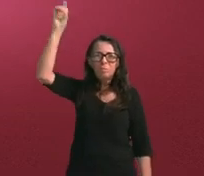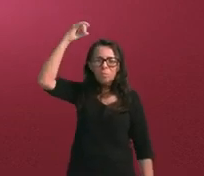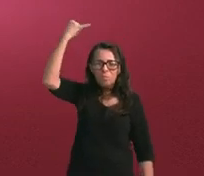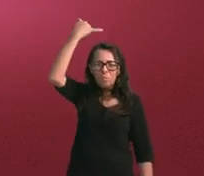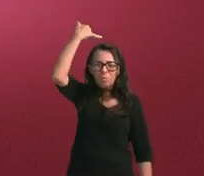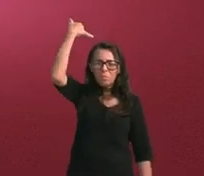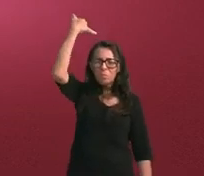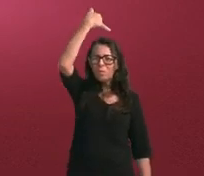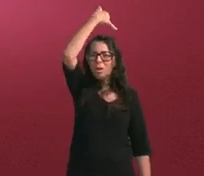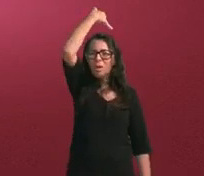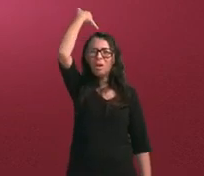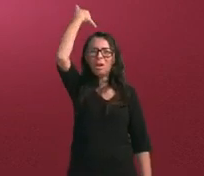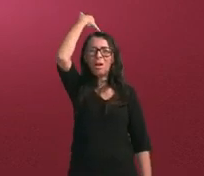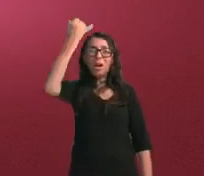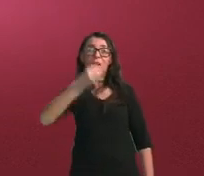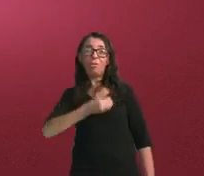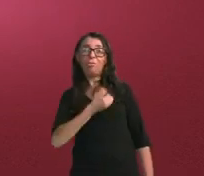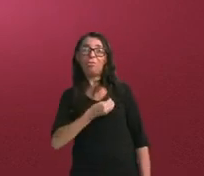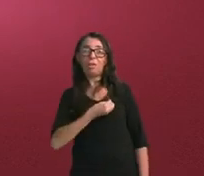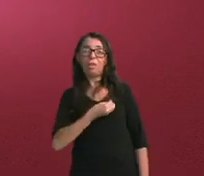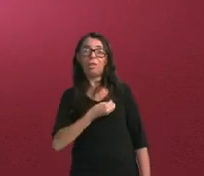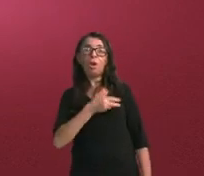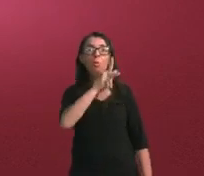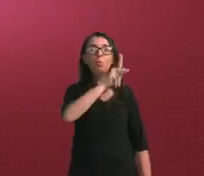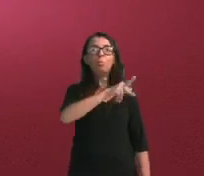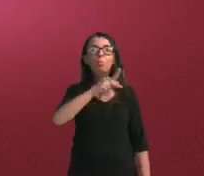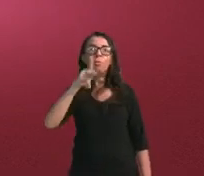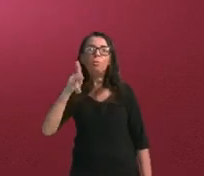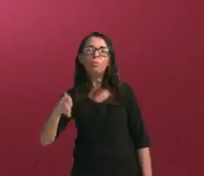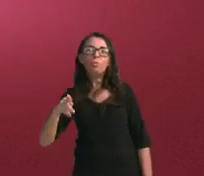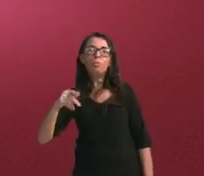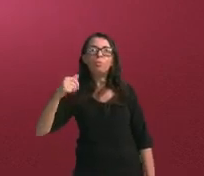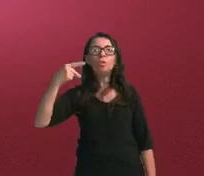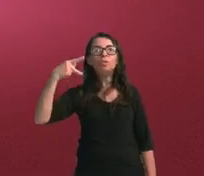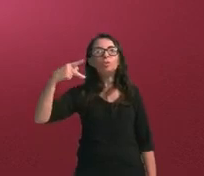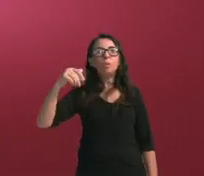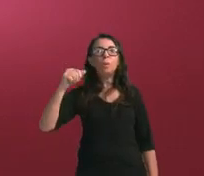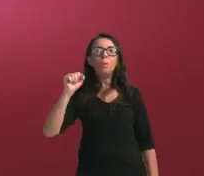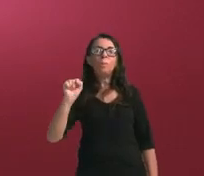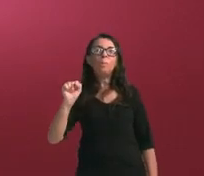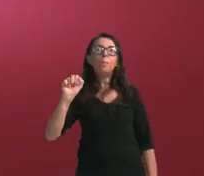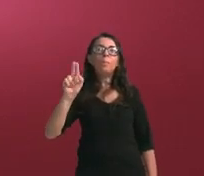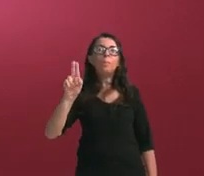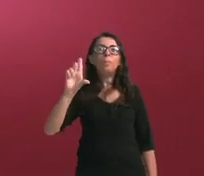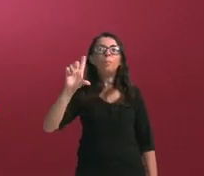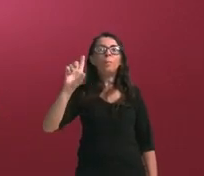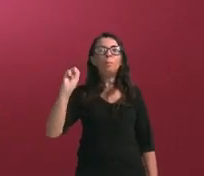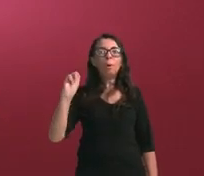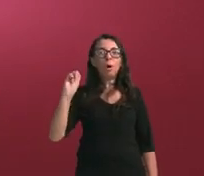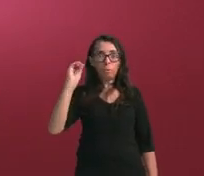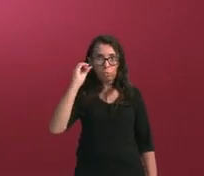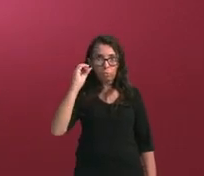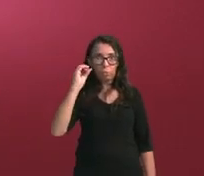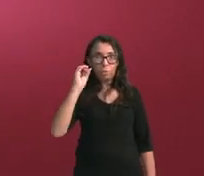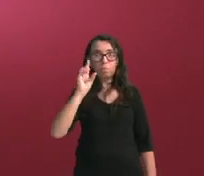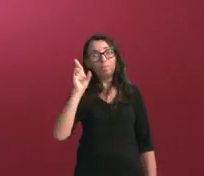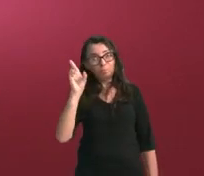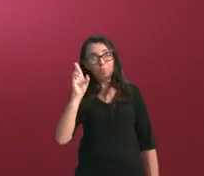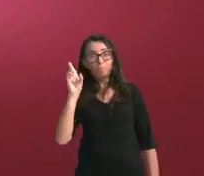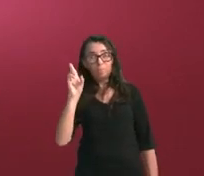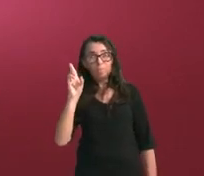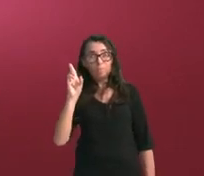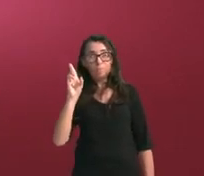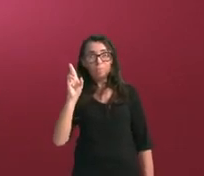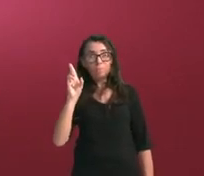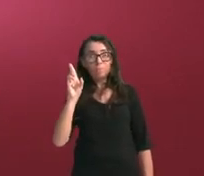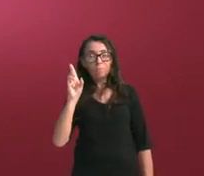mesmos, porque espiritualmente falando, nós não conseguiremos realizar nada sem o agir de Deus, sem nós